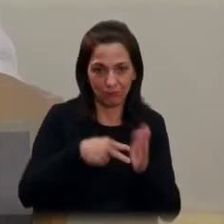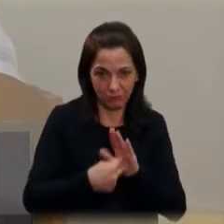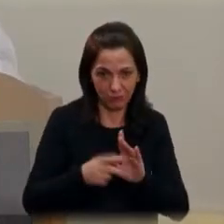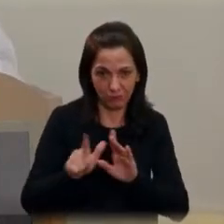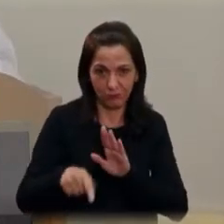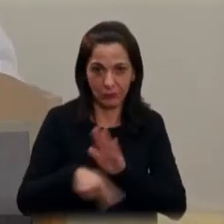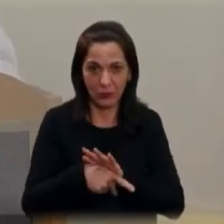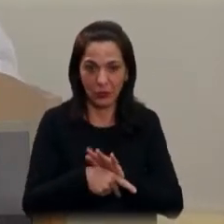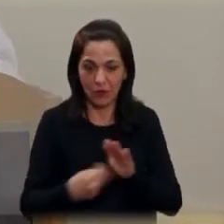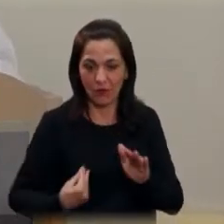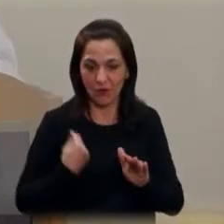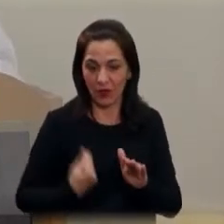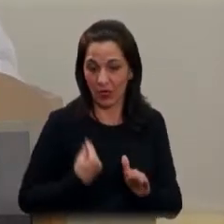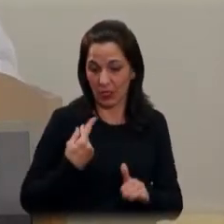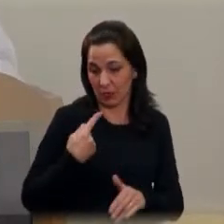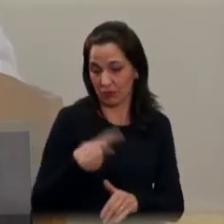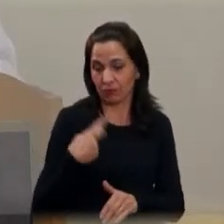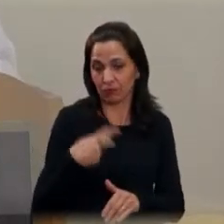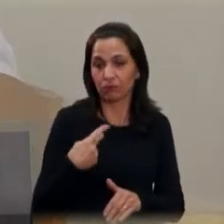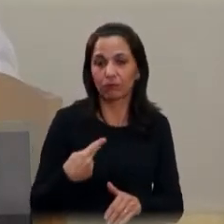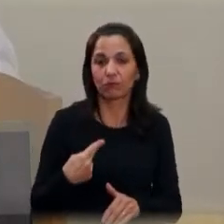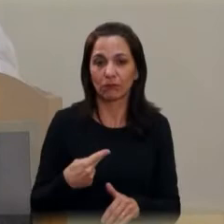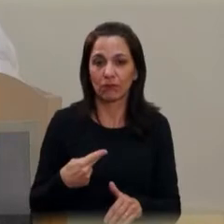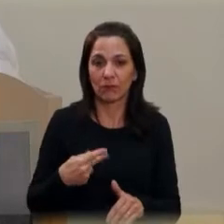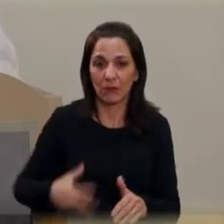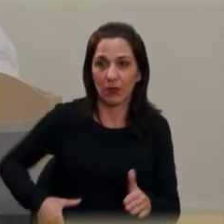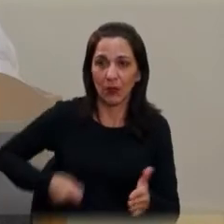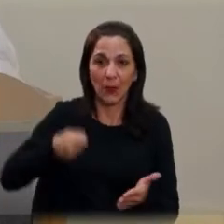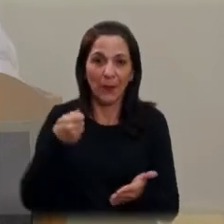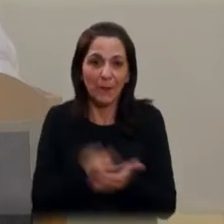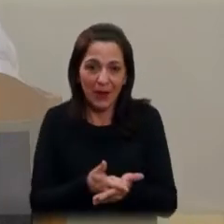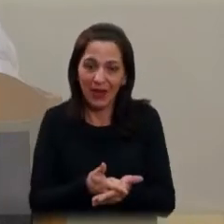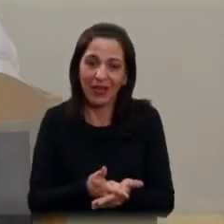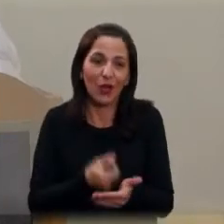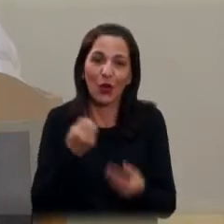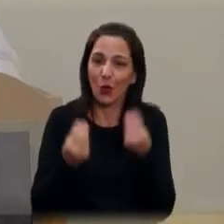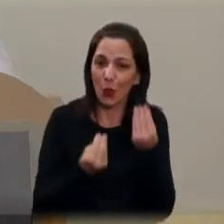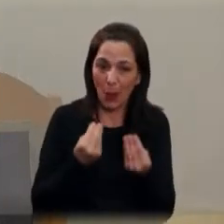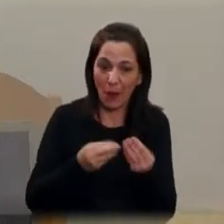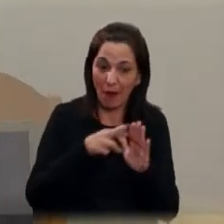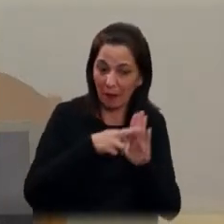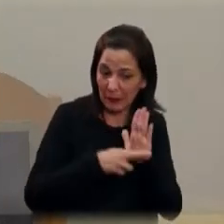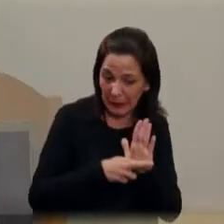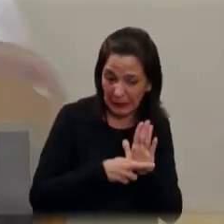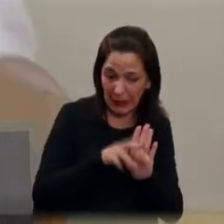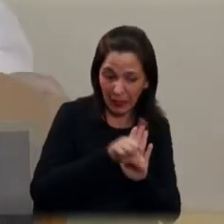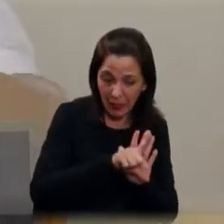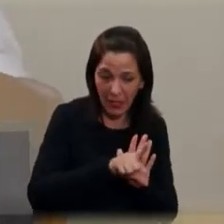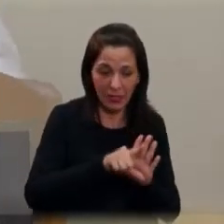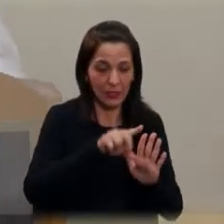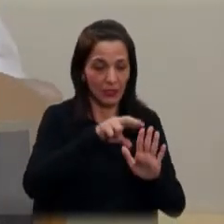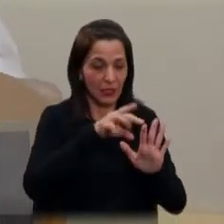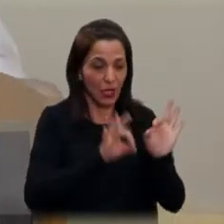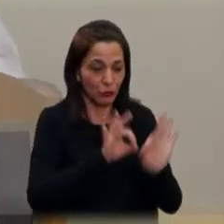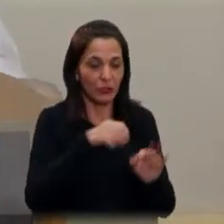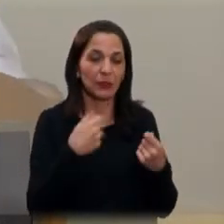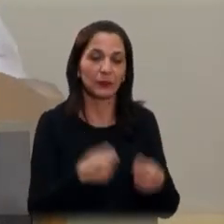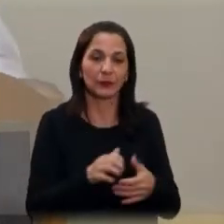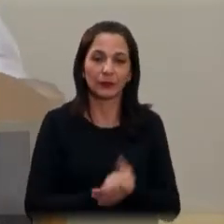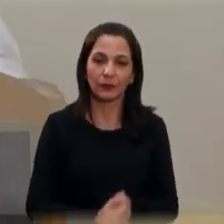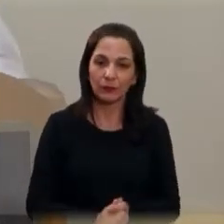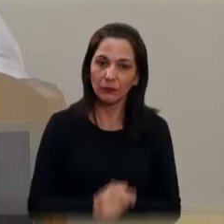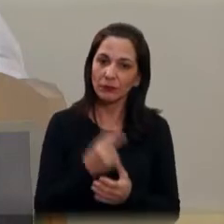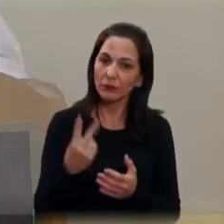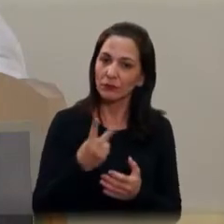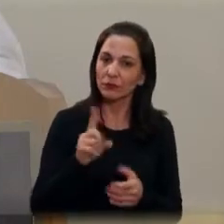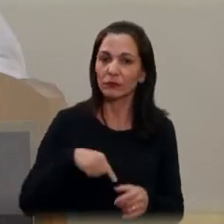né, para a sua vida pessoal, porque não há uma regulamentação, tem que ser regulamentado. Em relação aos preços, nós